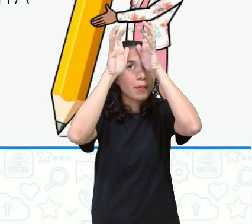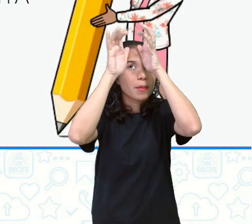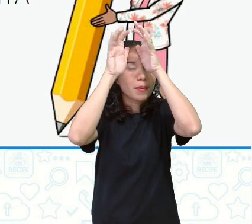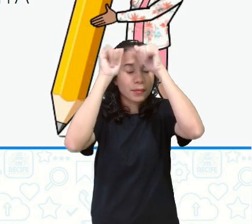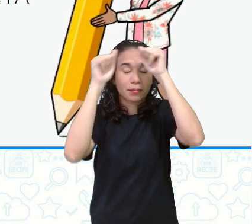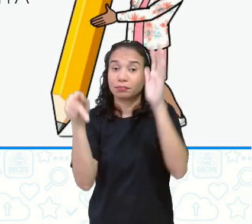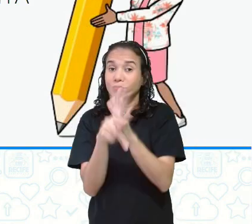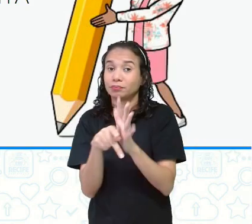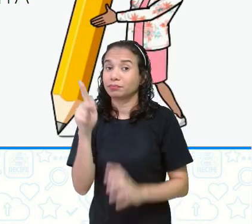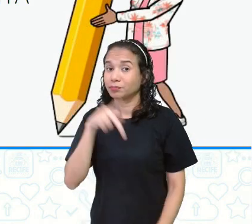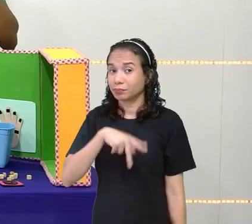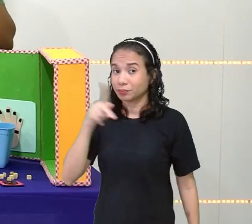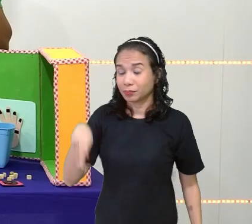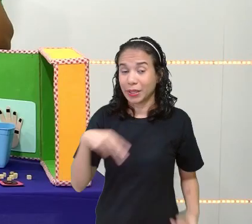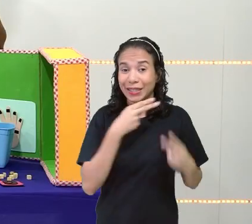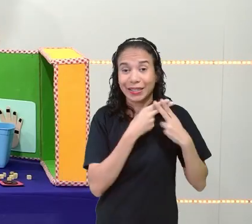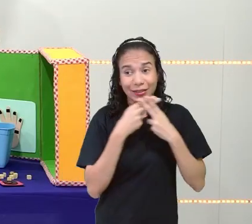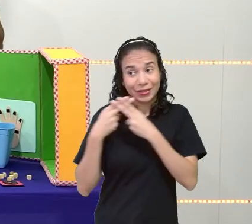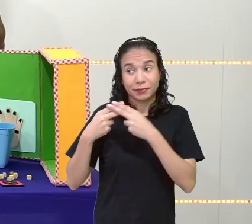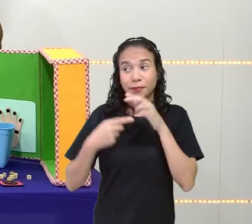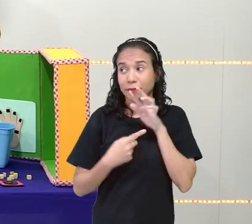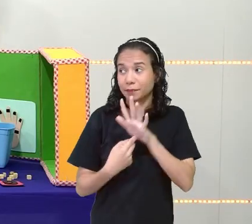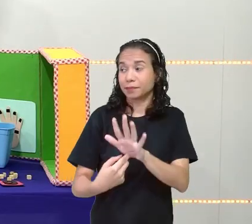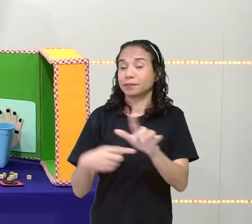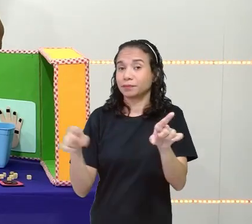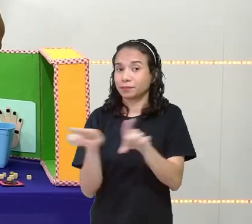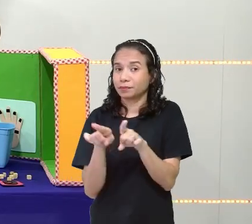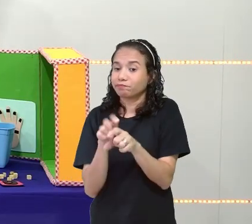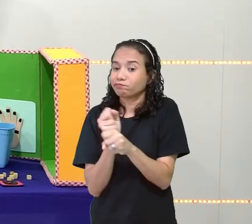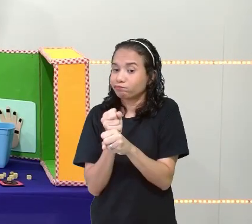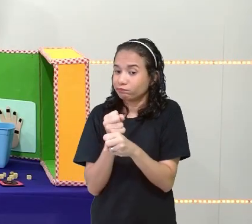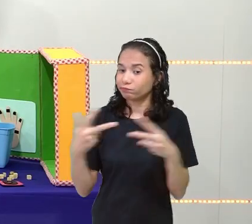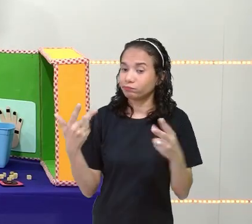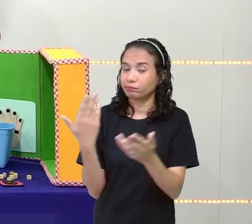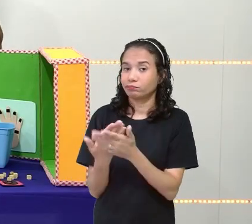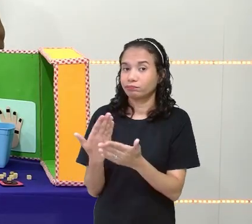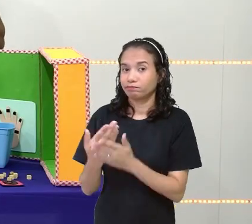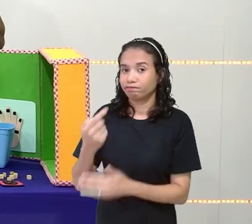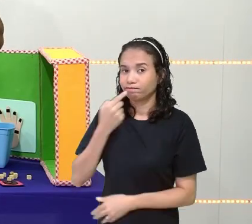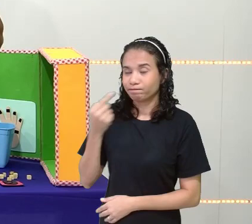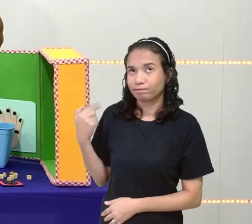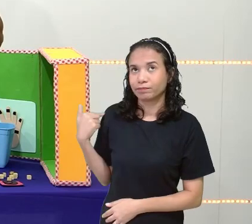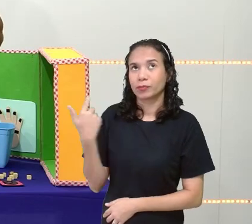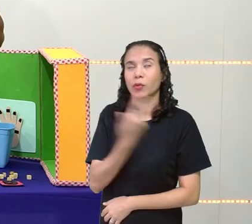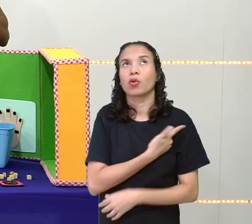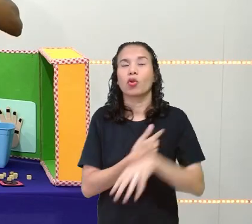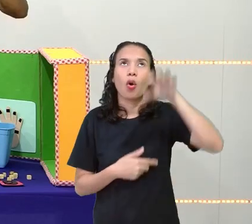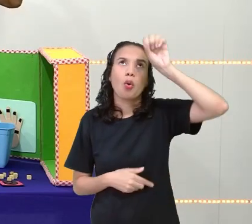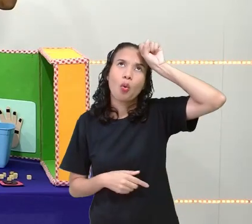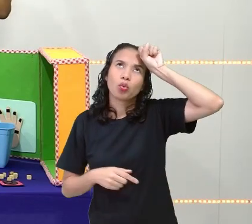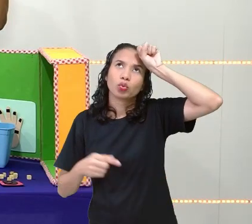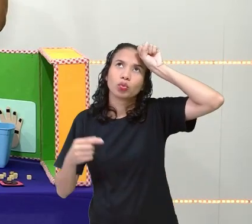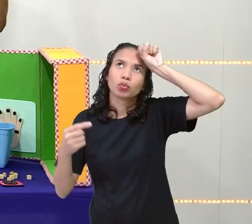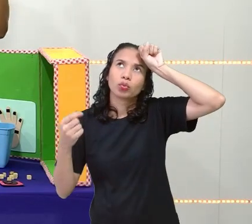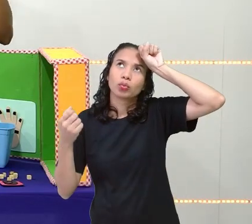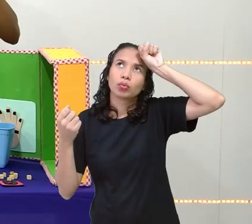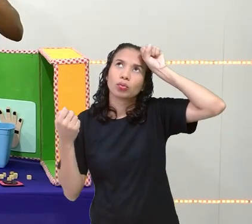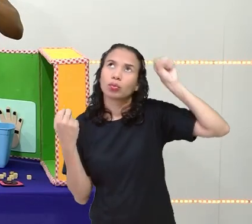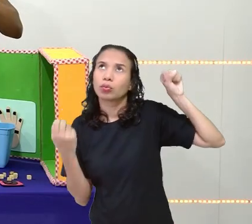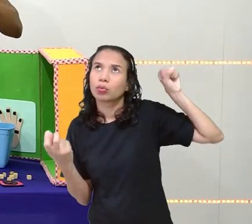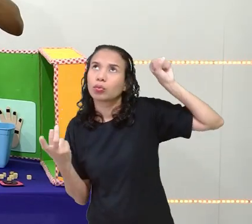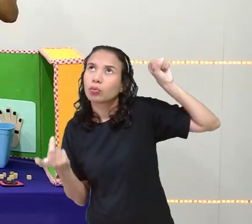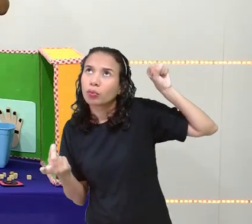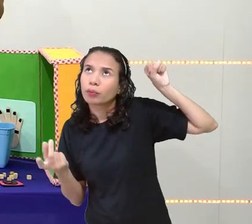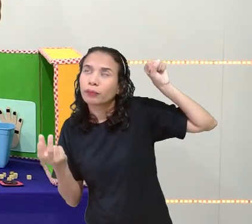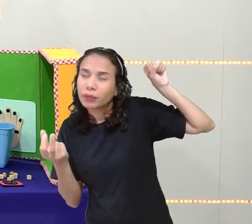Inclusive, a professora Iris trouxe, né? Coisas que ela falou em aula passada. Quando a gente botar 8 na cabeça, 2 na mão. Então,